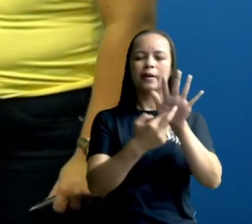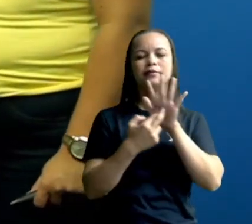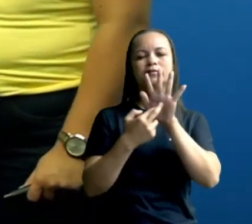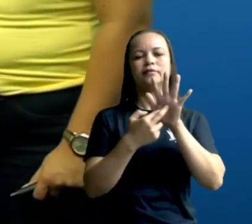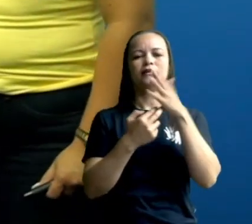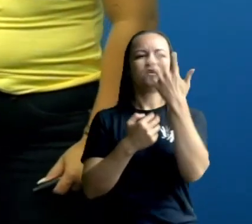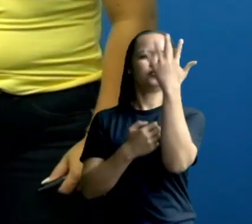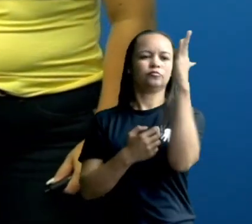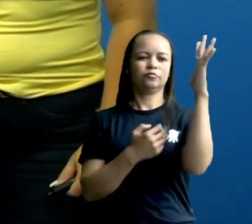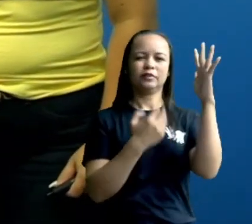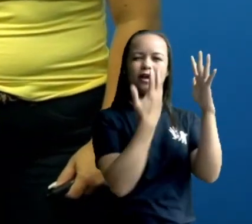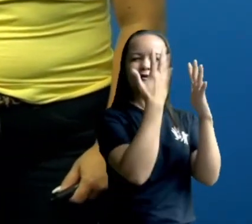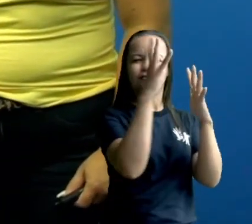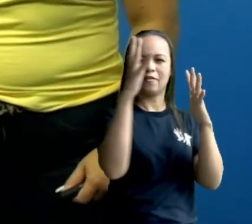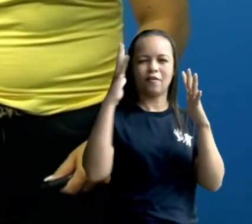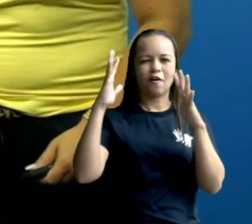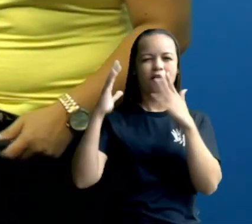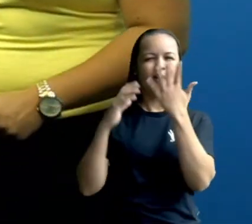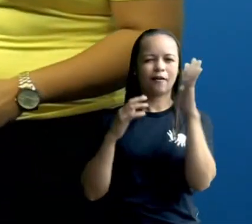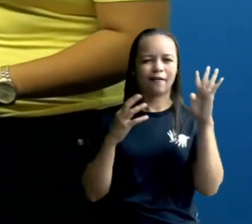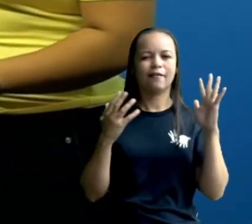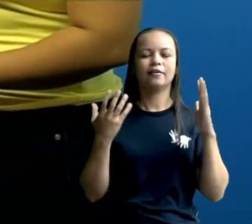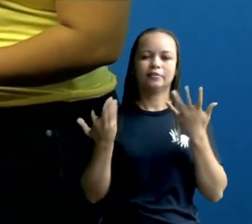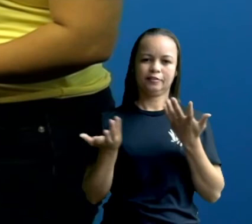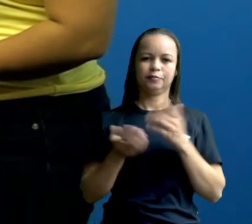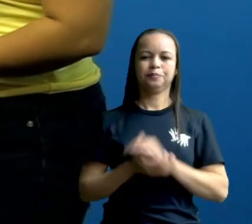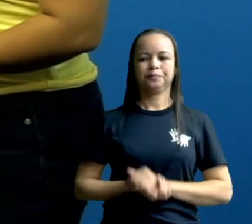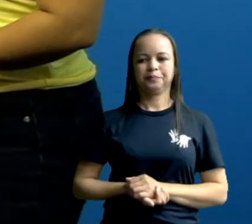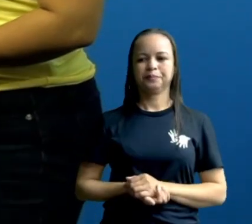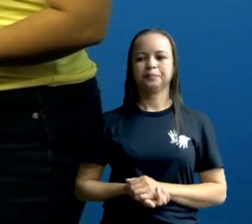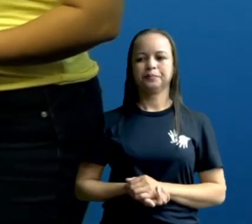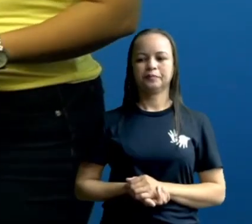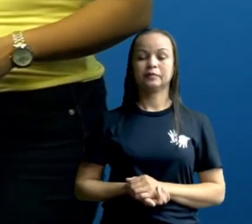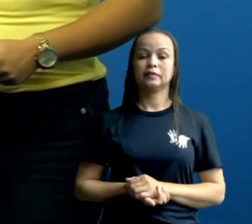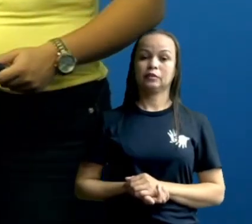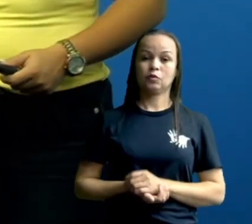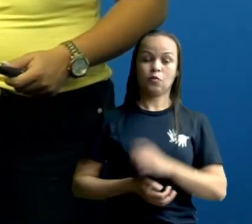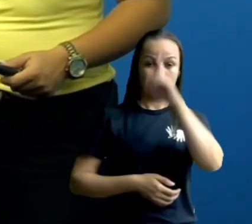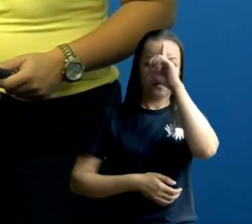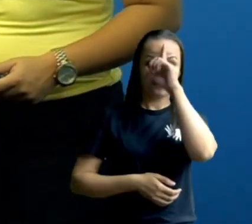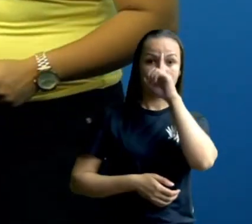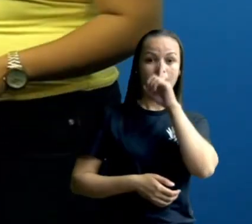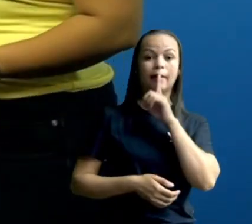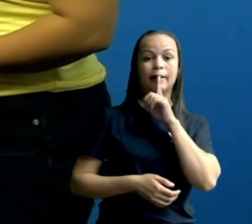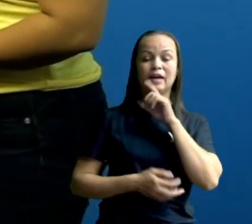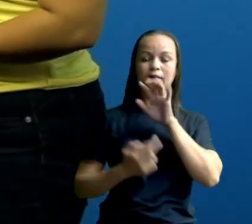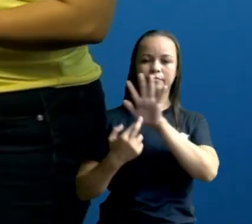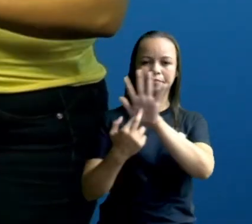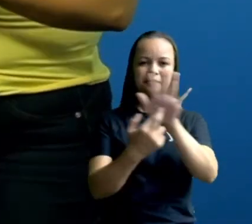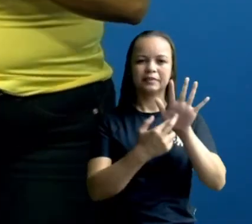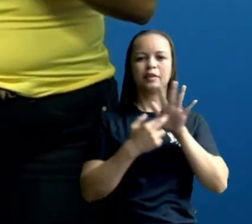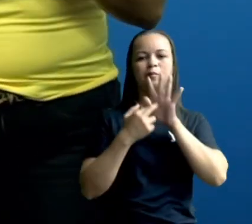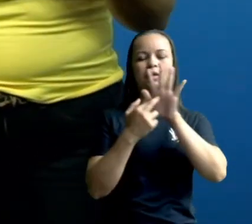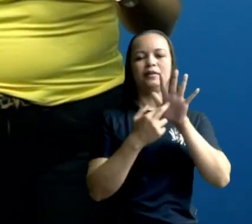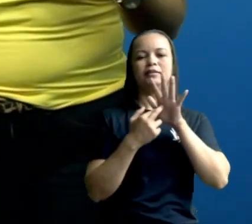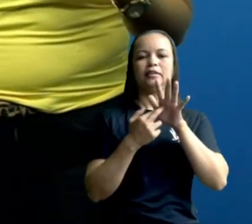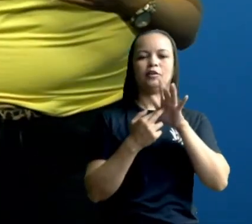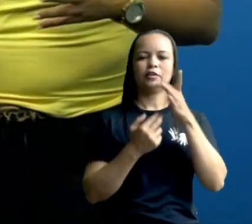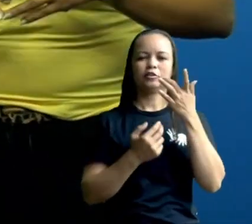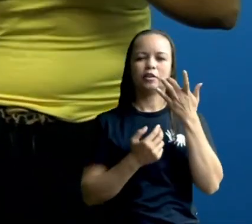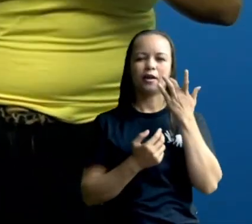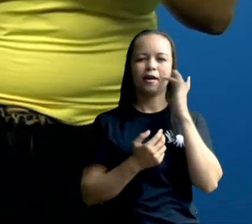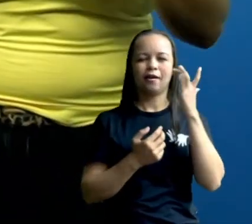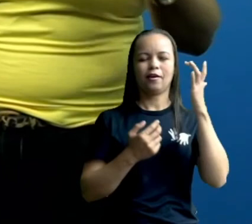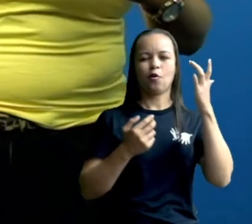matas, das nossas florestas, certo? O amarelo representa as nossas